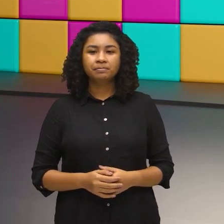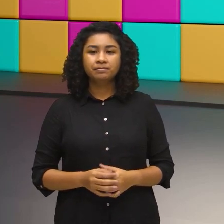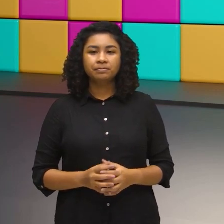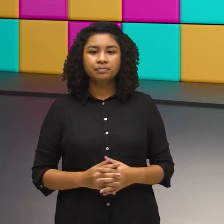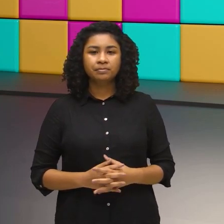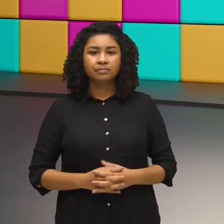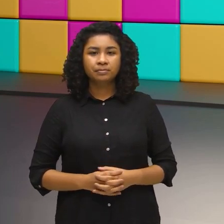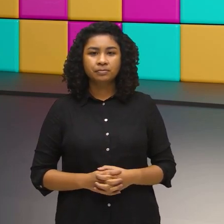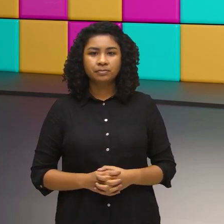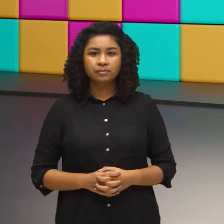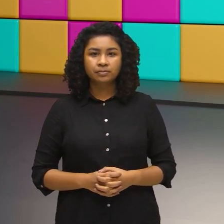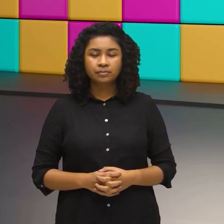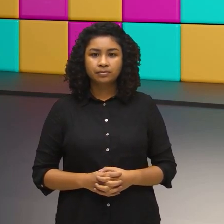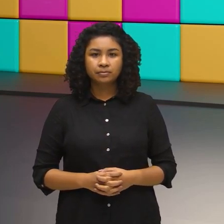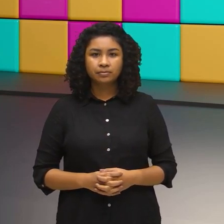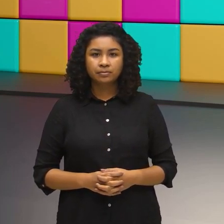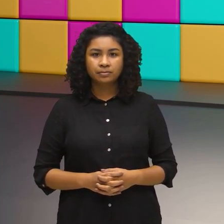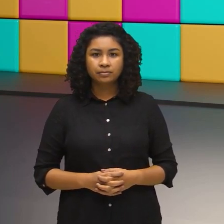for no caso,